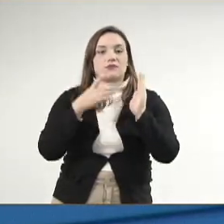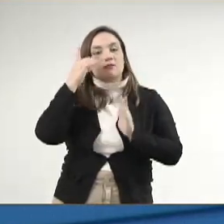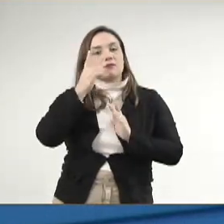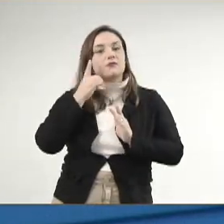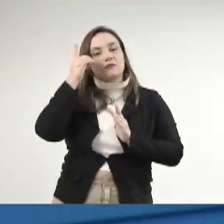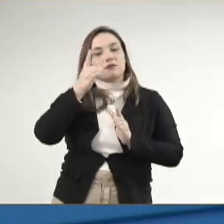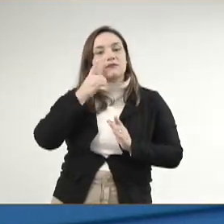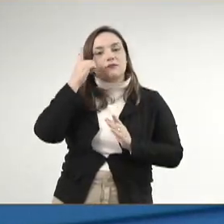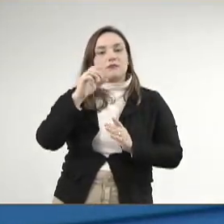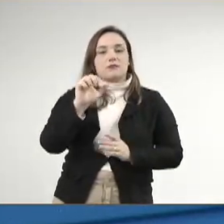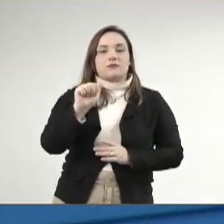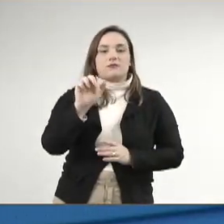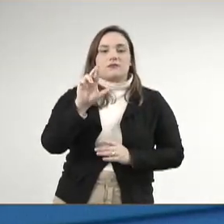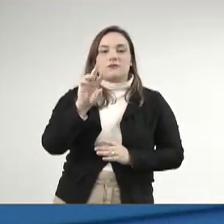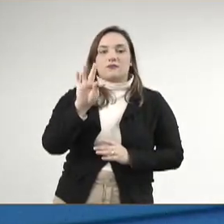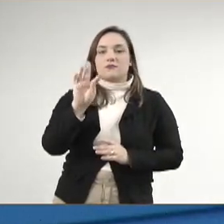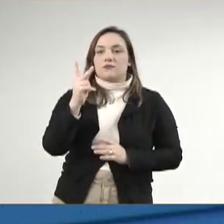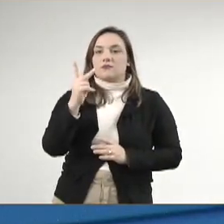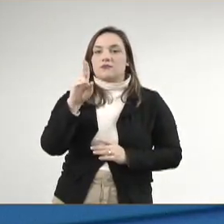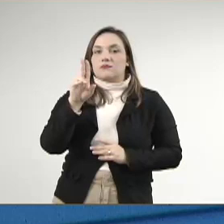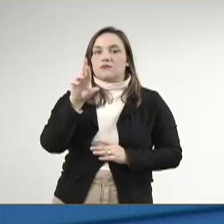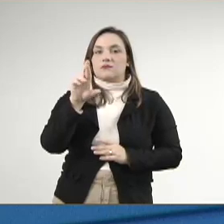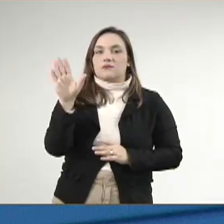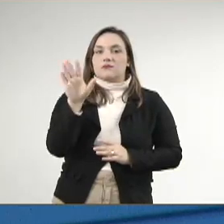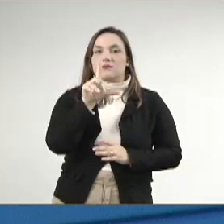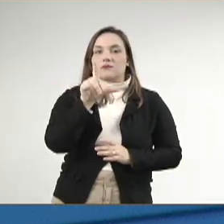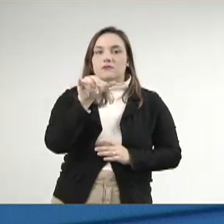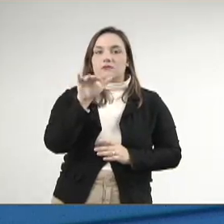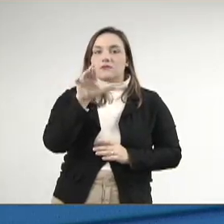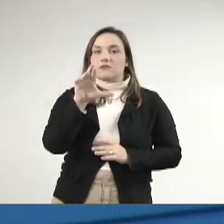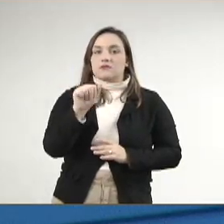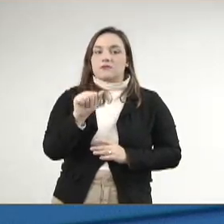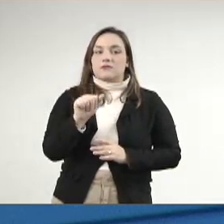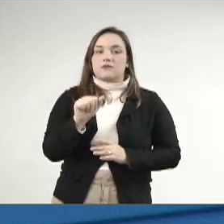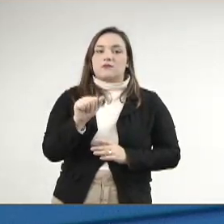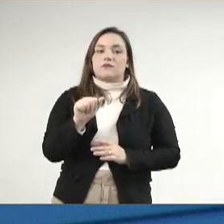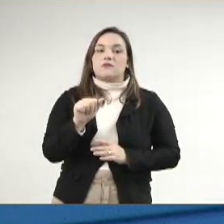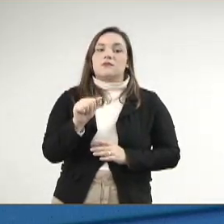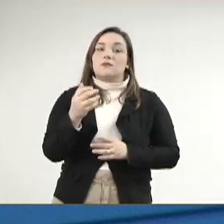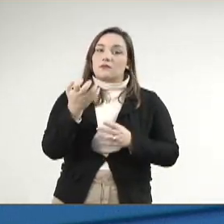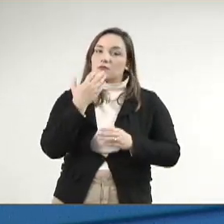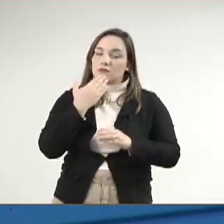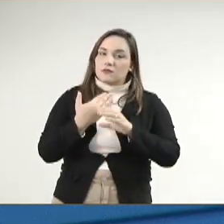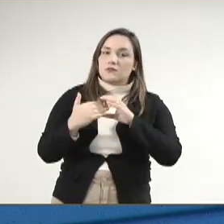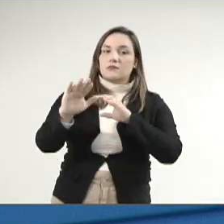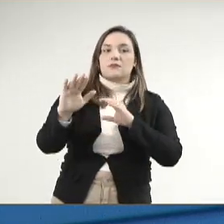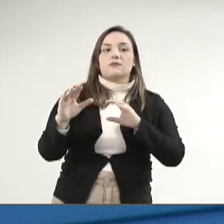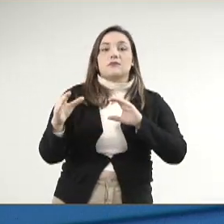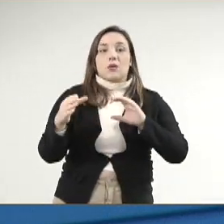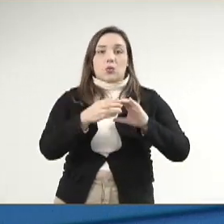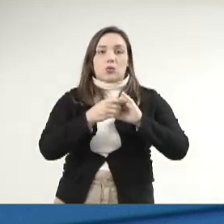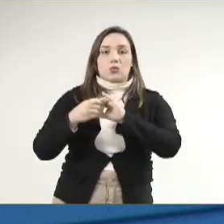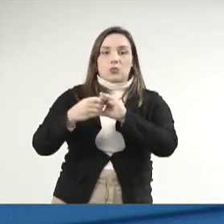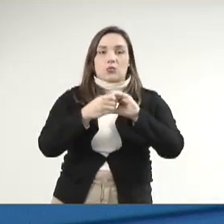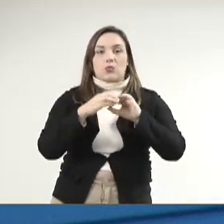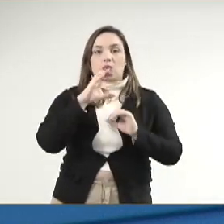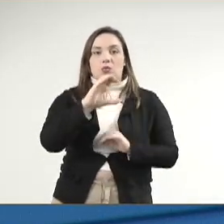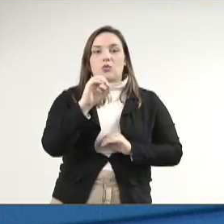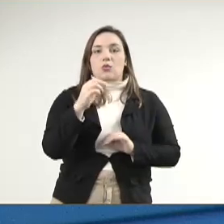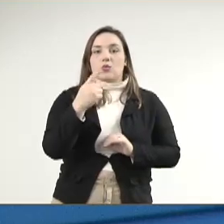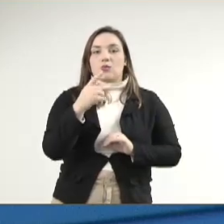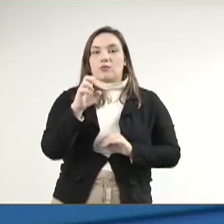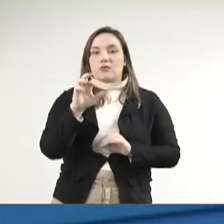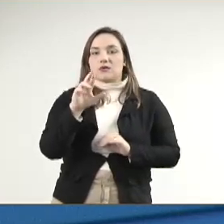deputado Arthur Lira, presidente da Câmara. O cooperativismo brasileiro, que desempenha papel fundamental